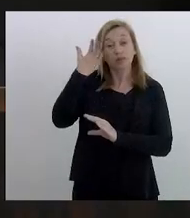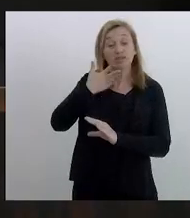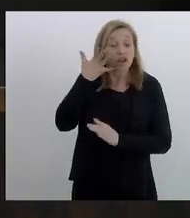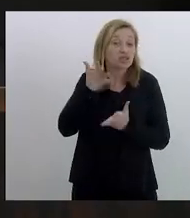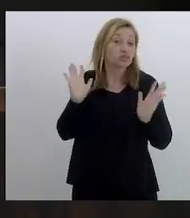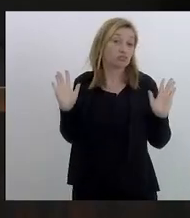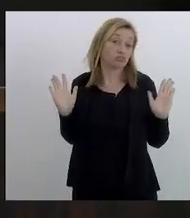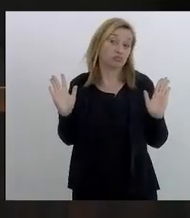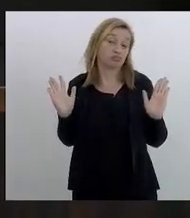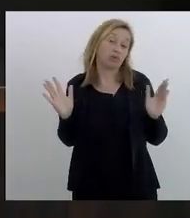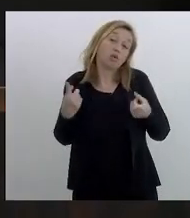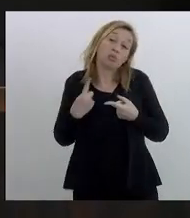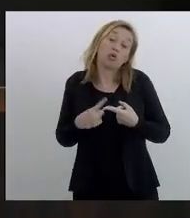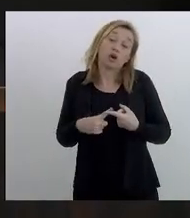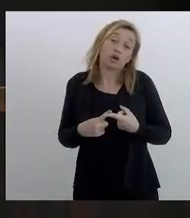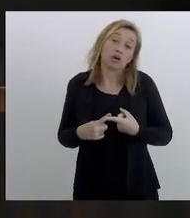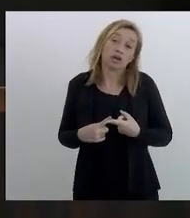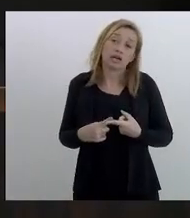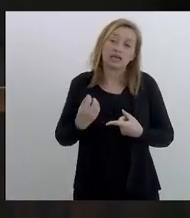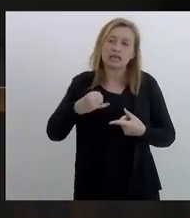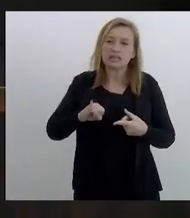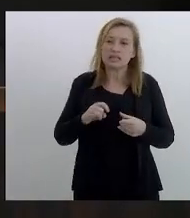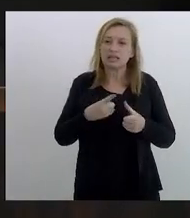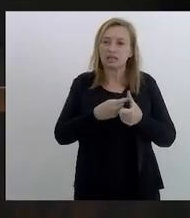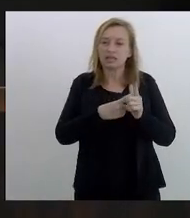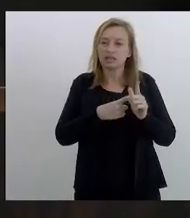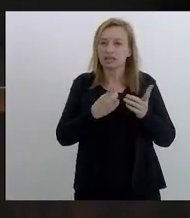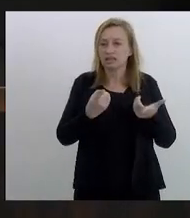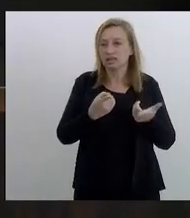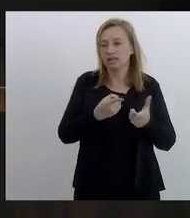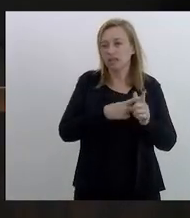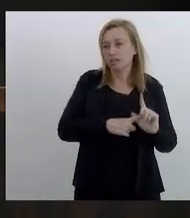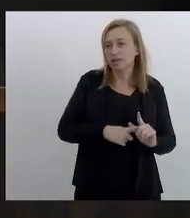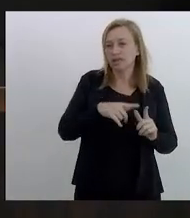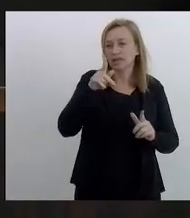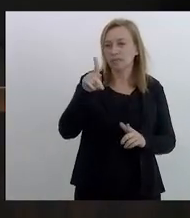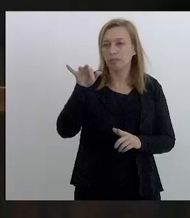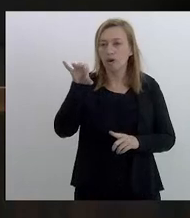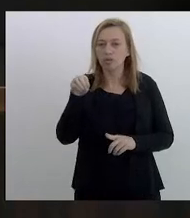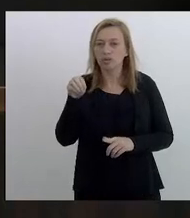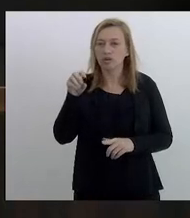mensagens. Porque se dependesse do Paulo Guedes, o Estado não tinha Estado.